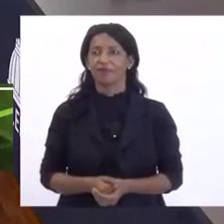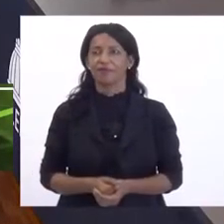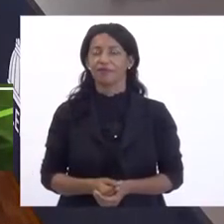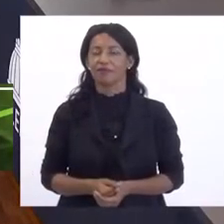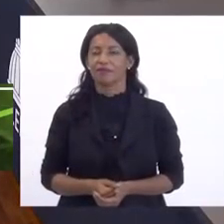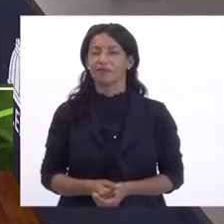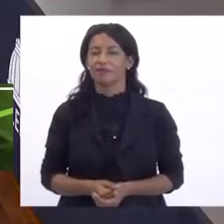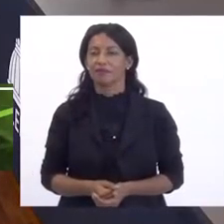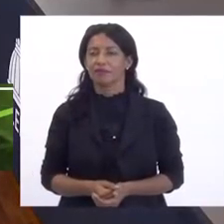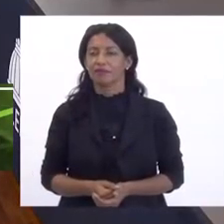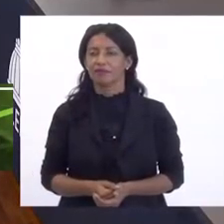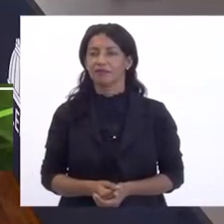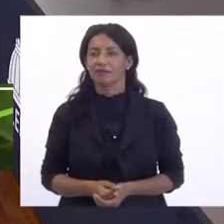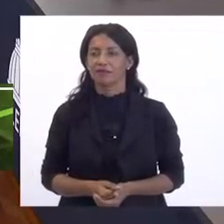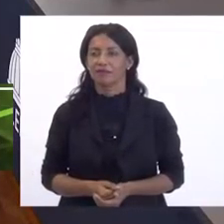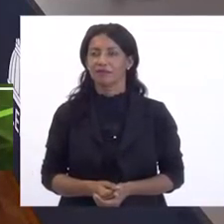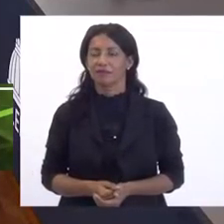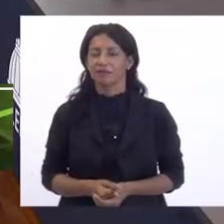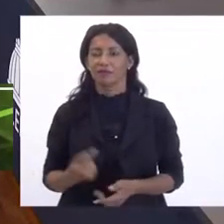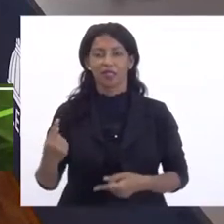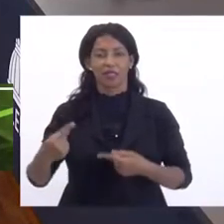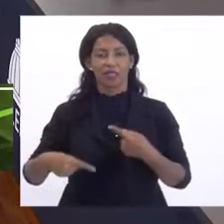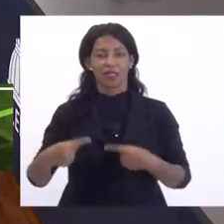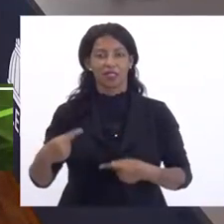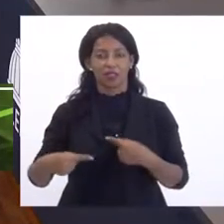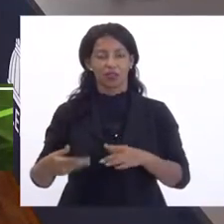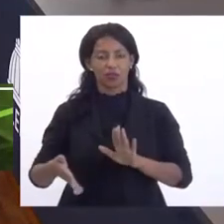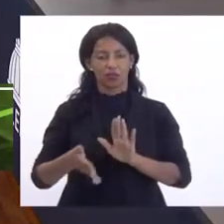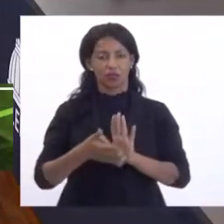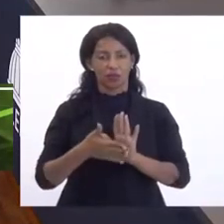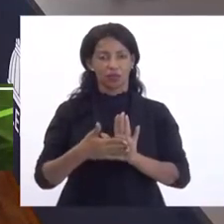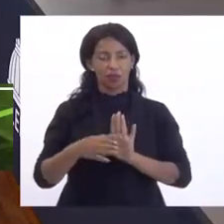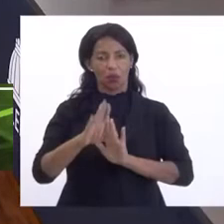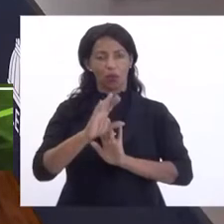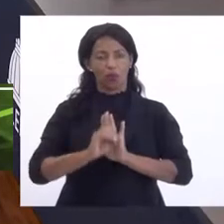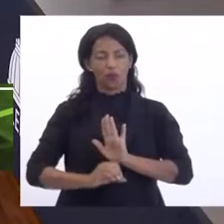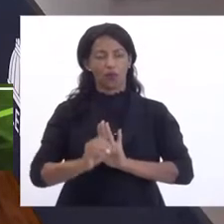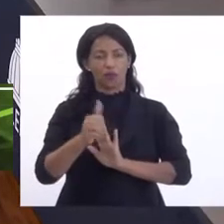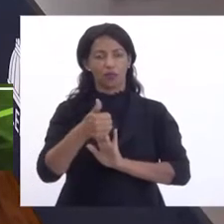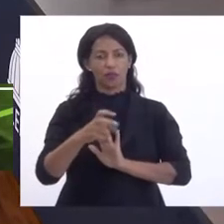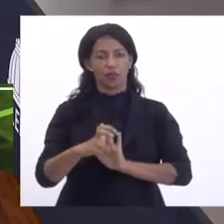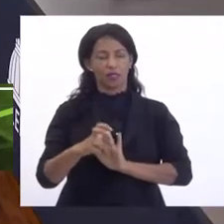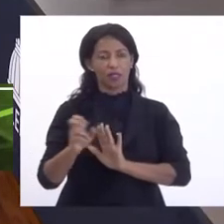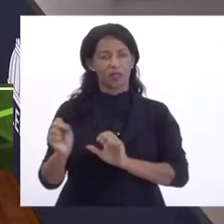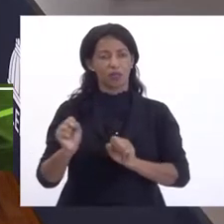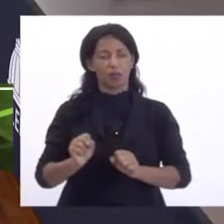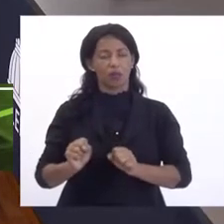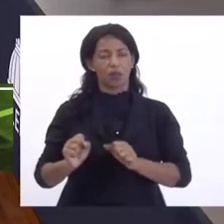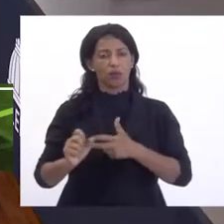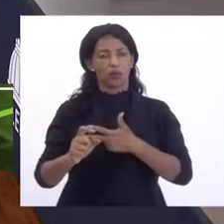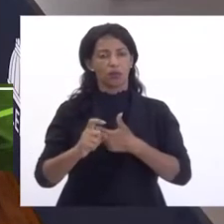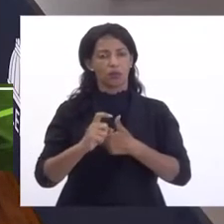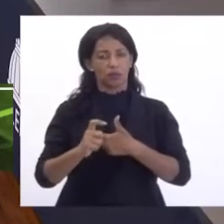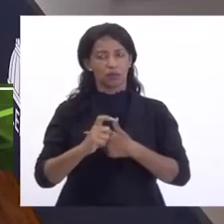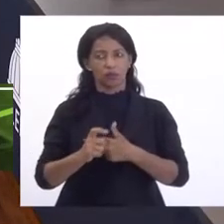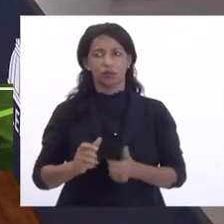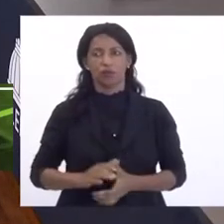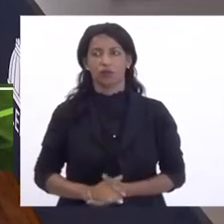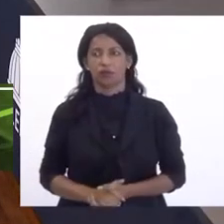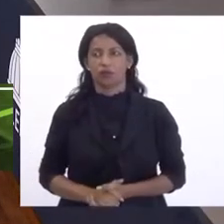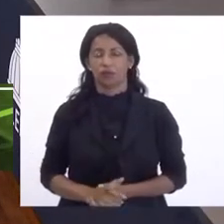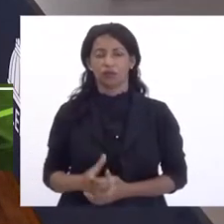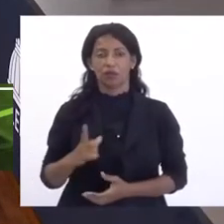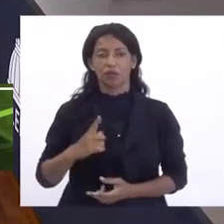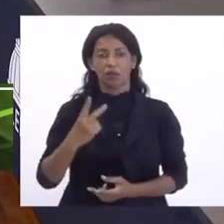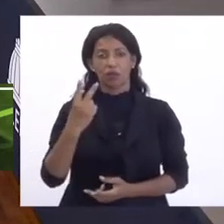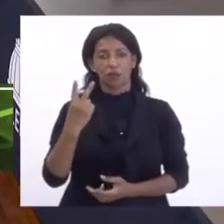palavra. Não, aqui é em discussão parecer ao ofício 15/2021 do Poder Executivo. Temos